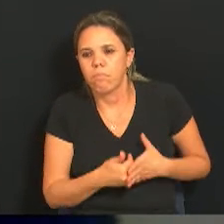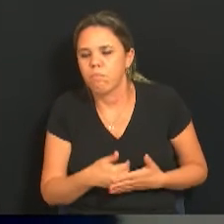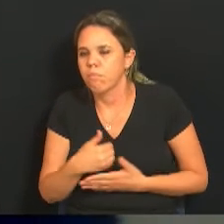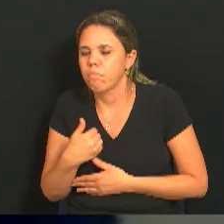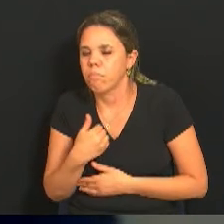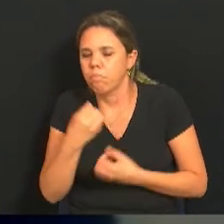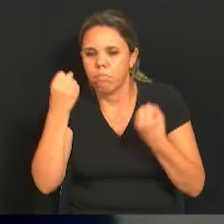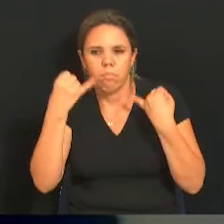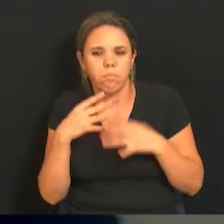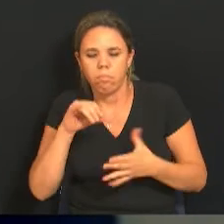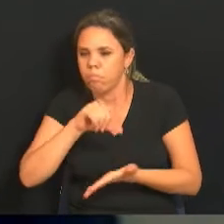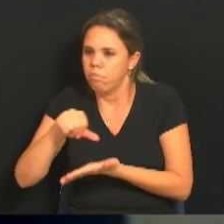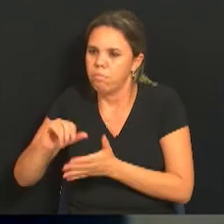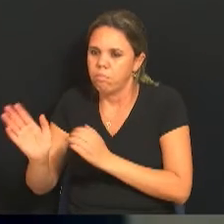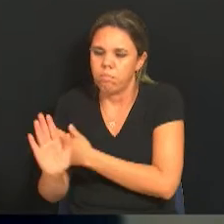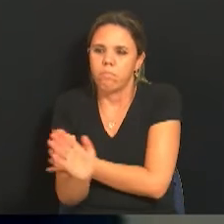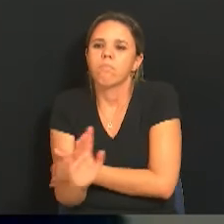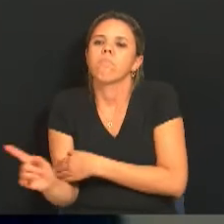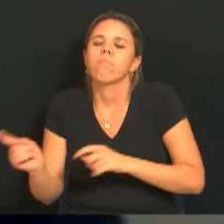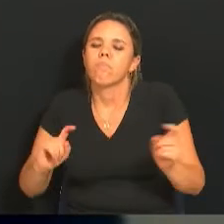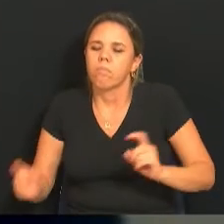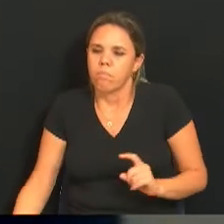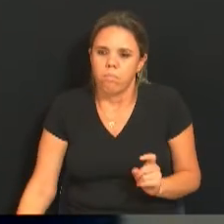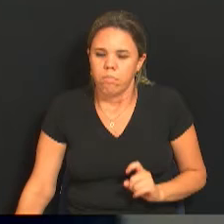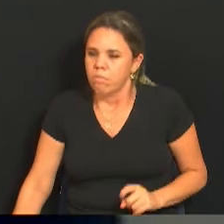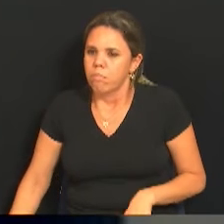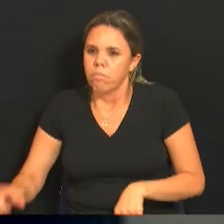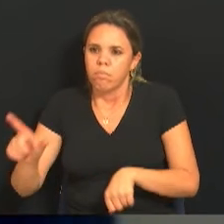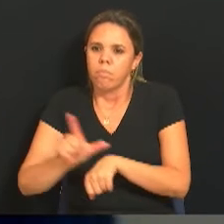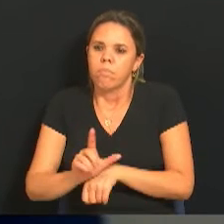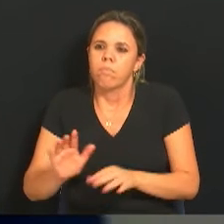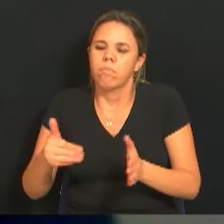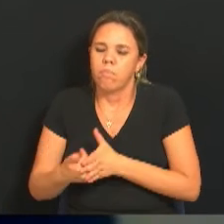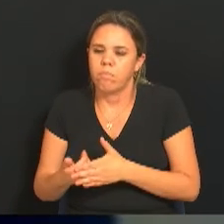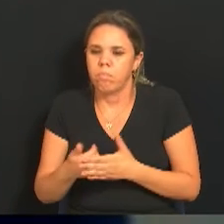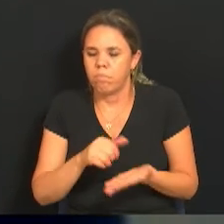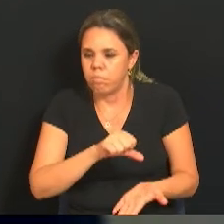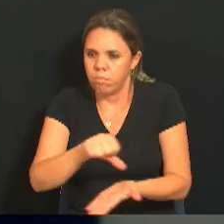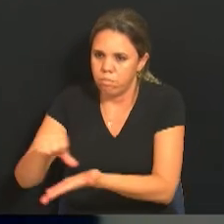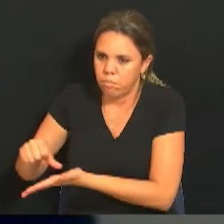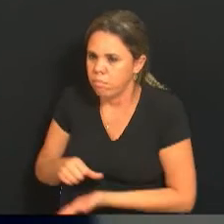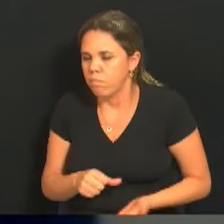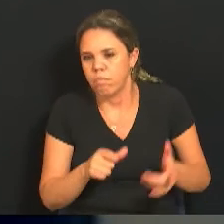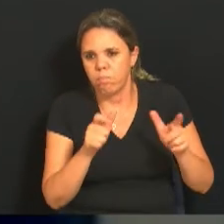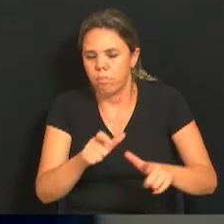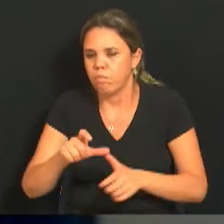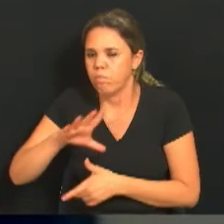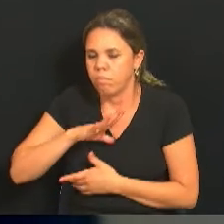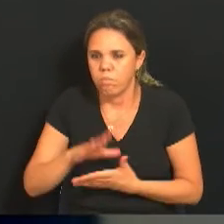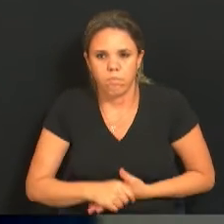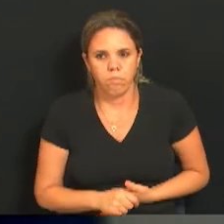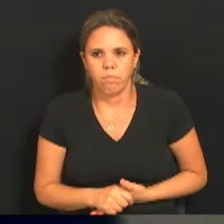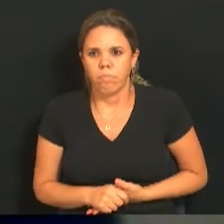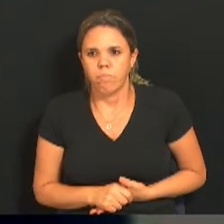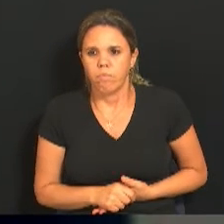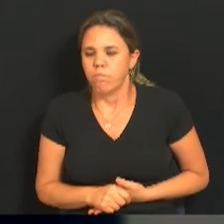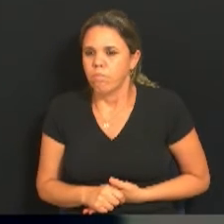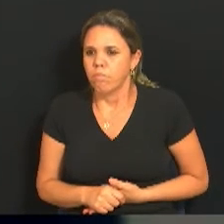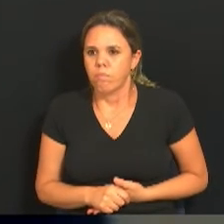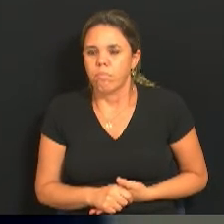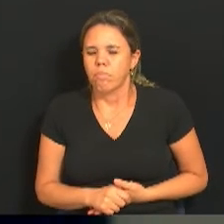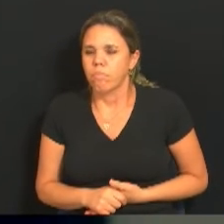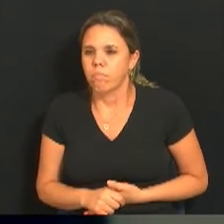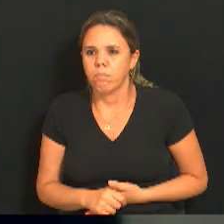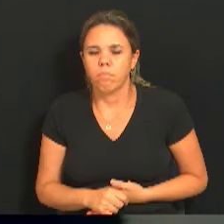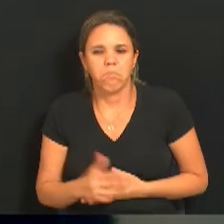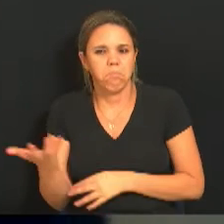na região, na reunião. Então, a gente tem lojas fechando em diversos pontos do centro e não tem pessoas em situação